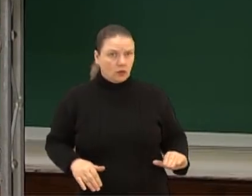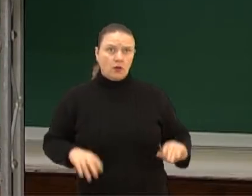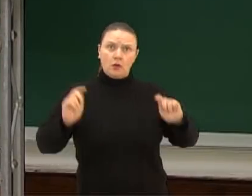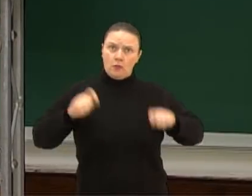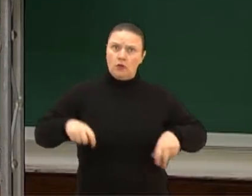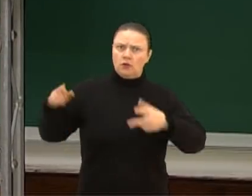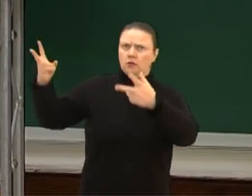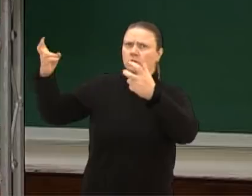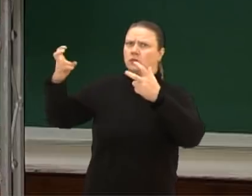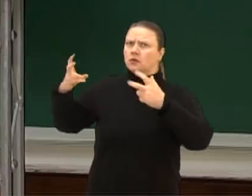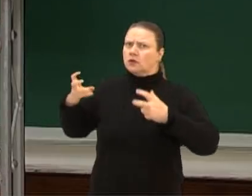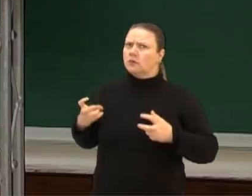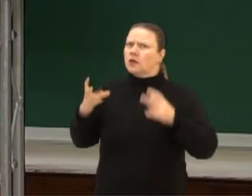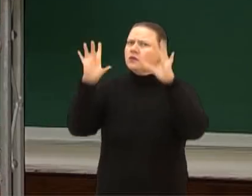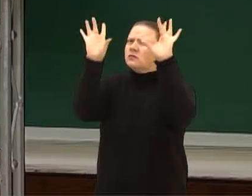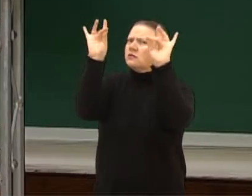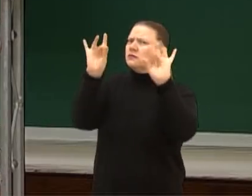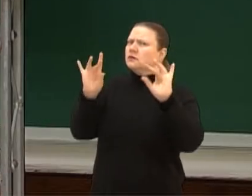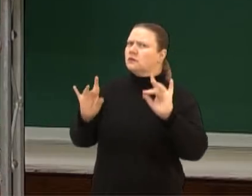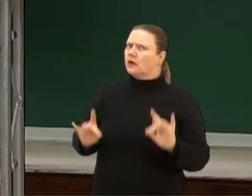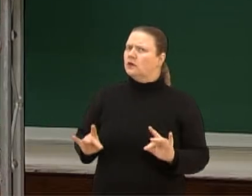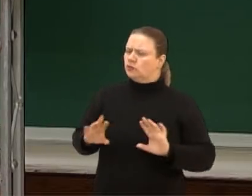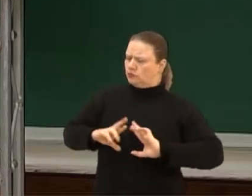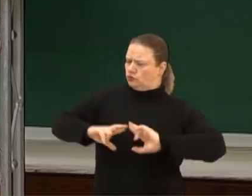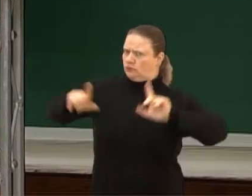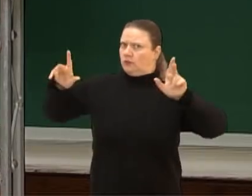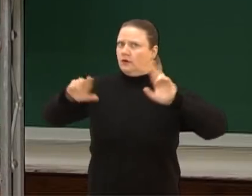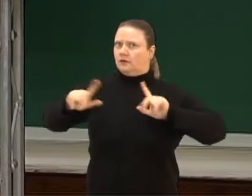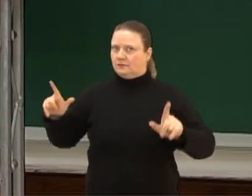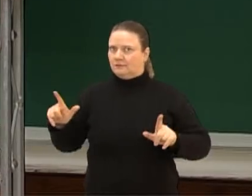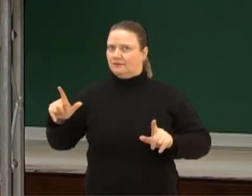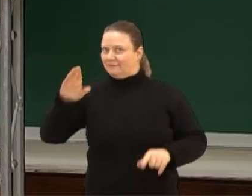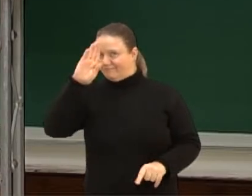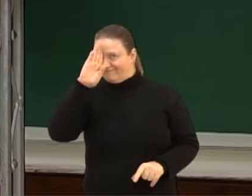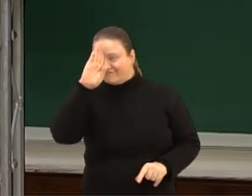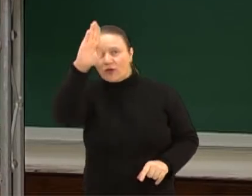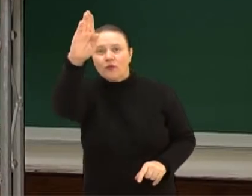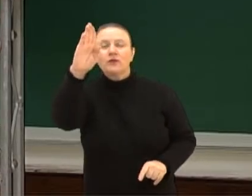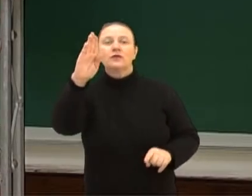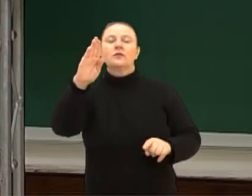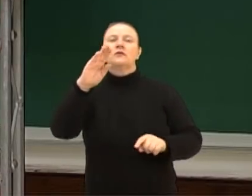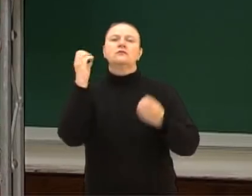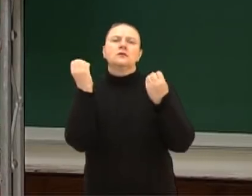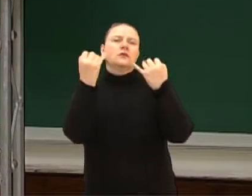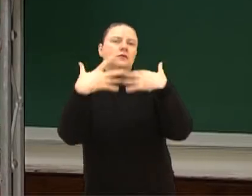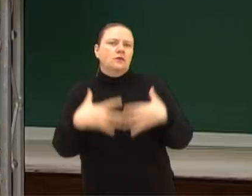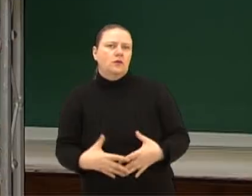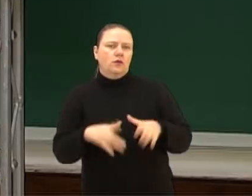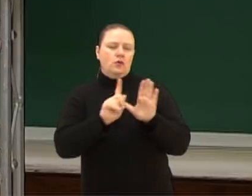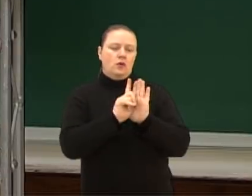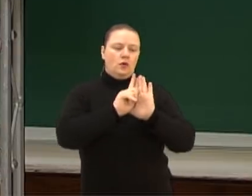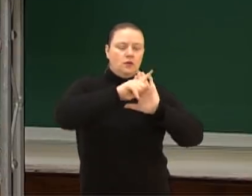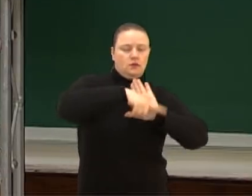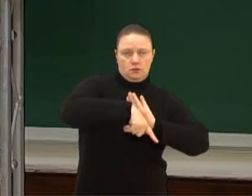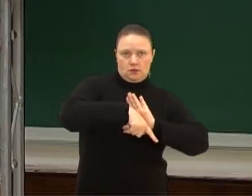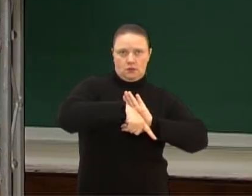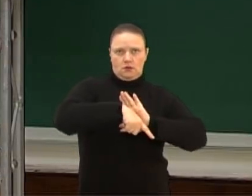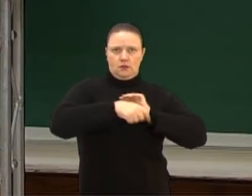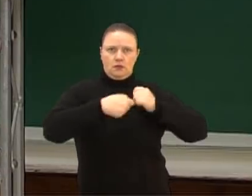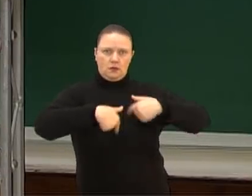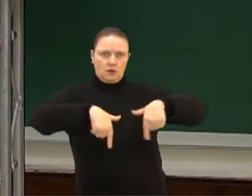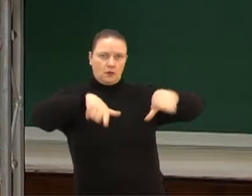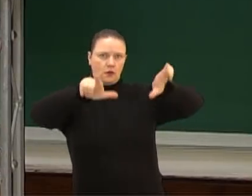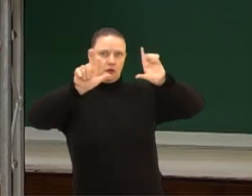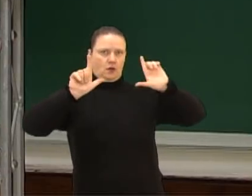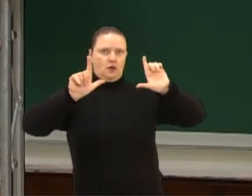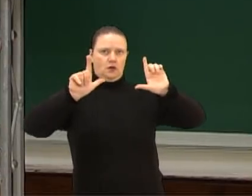alguns detalhes que o adulto não perceba. Então, isso é fundamental quando a gente está trabalhando esse gênero, principalmente esse